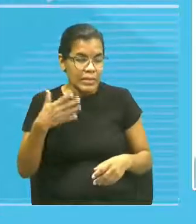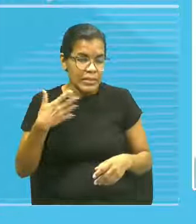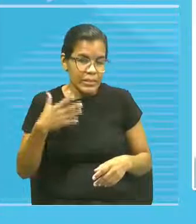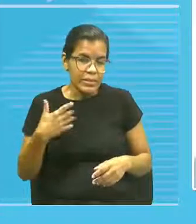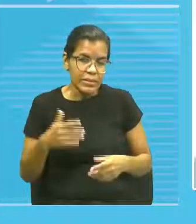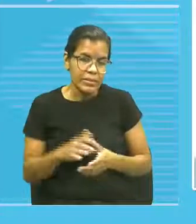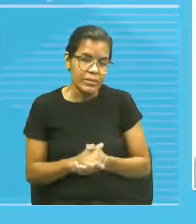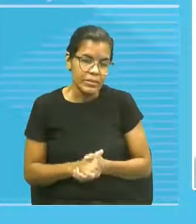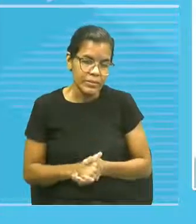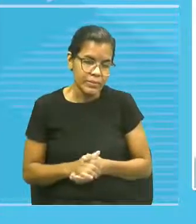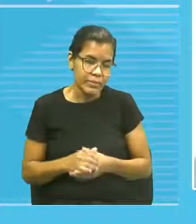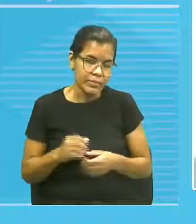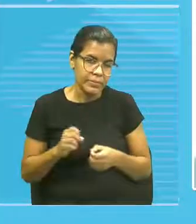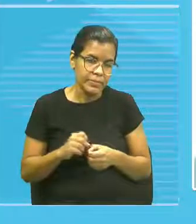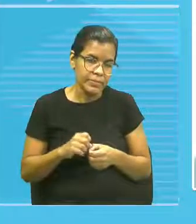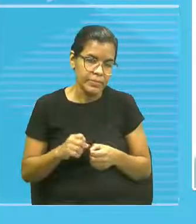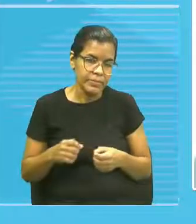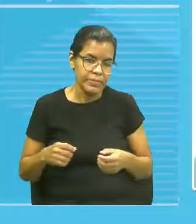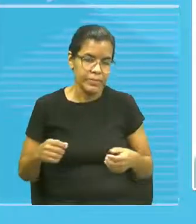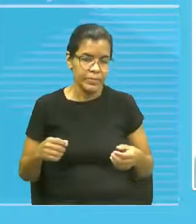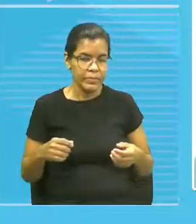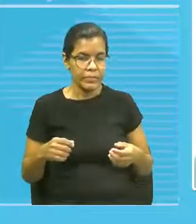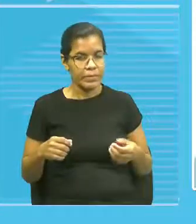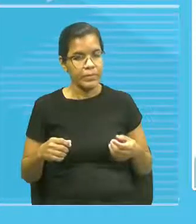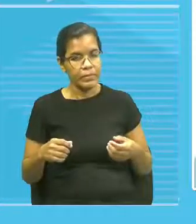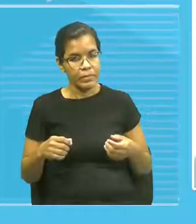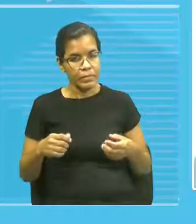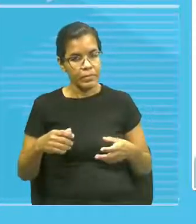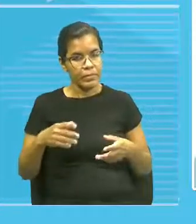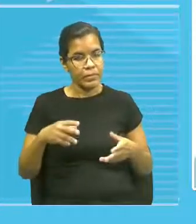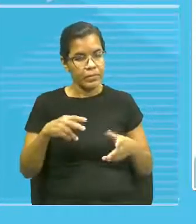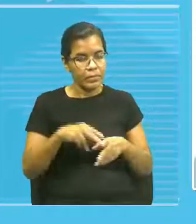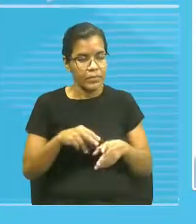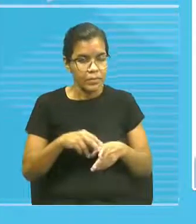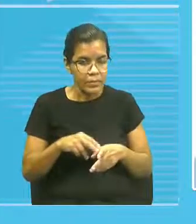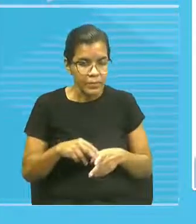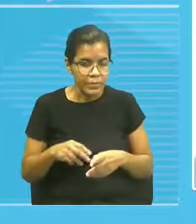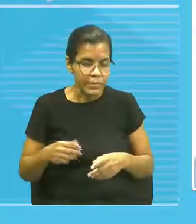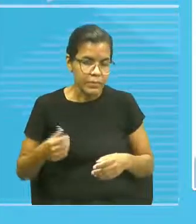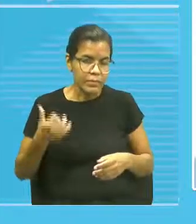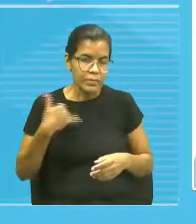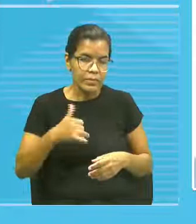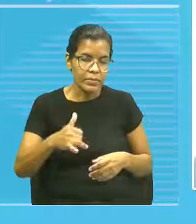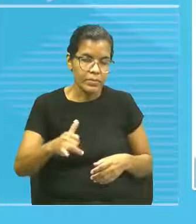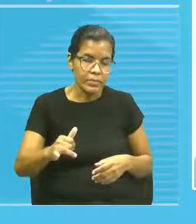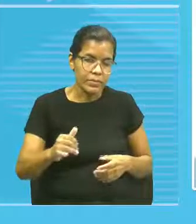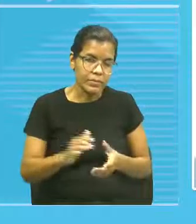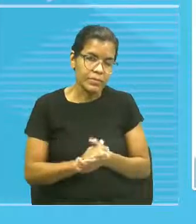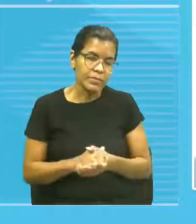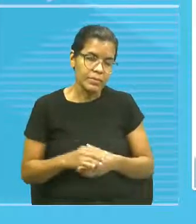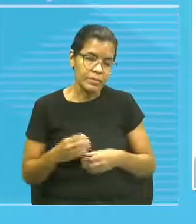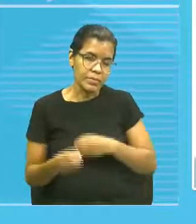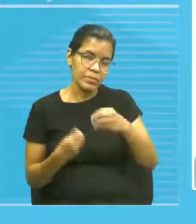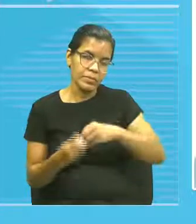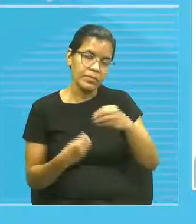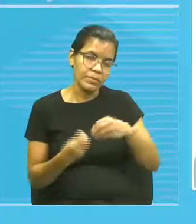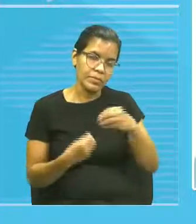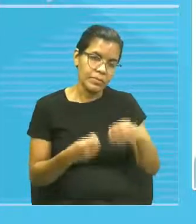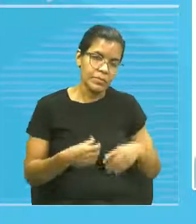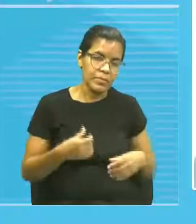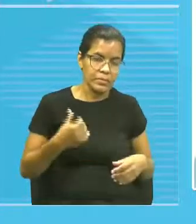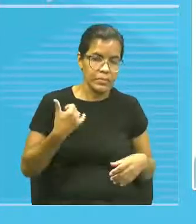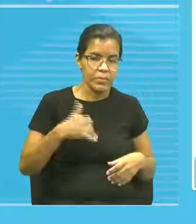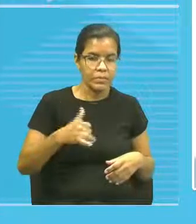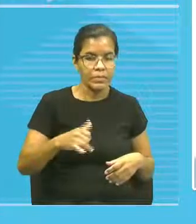A função do carregador é pegar energia elétrica. Por isso que você é colocado na tomada. E transformá-la em